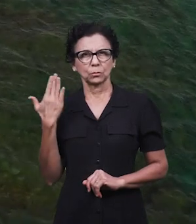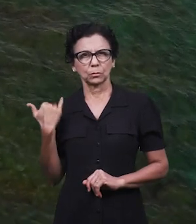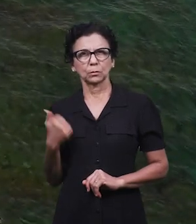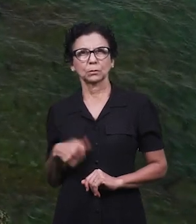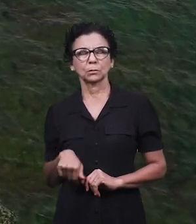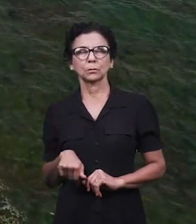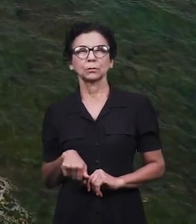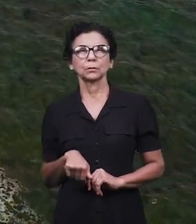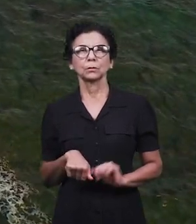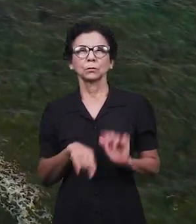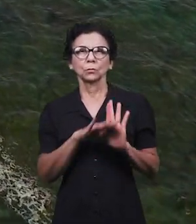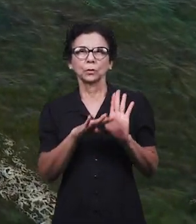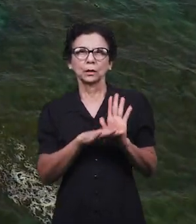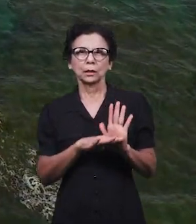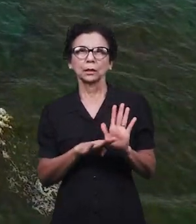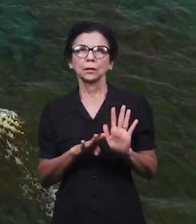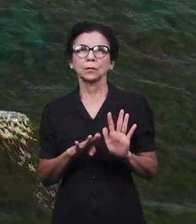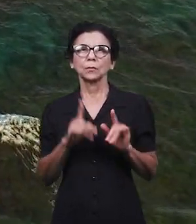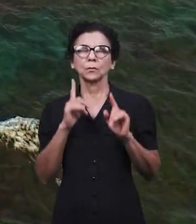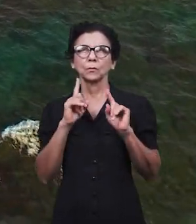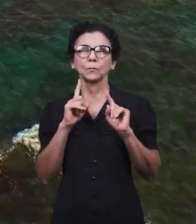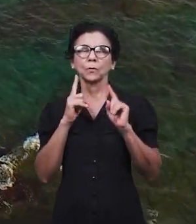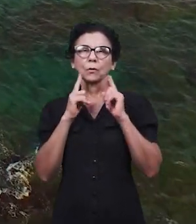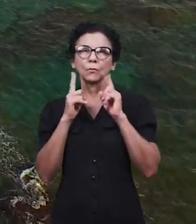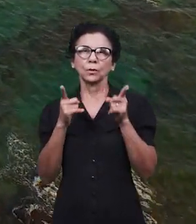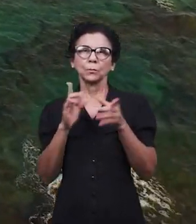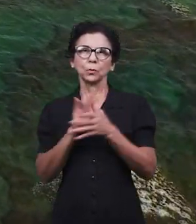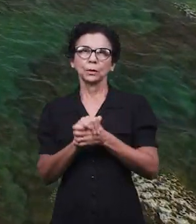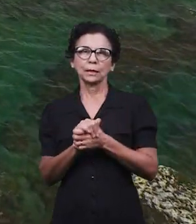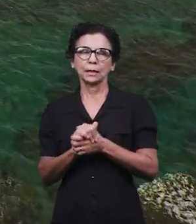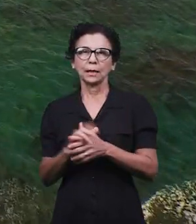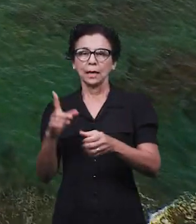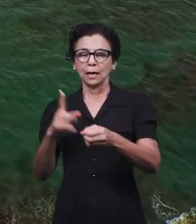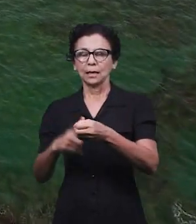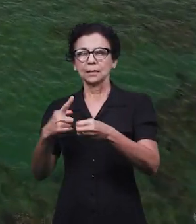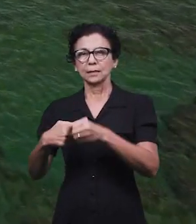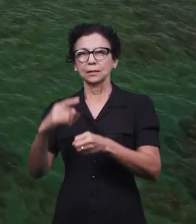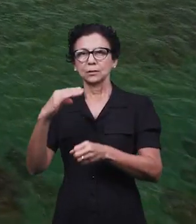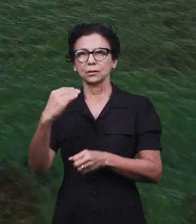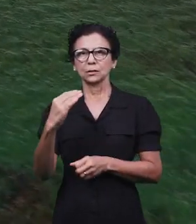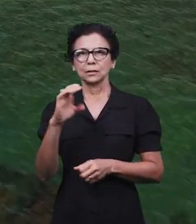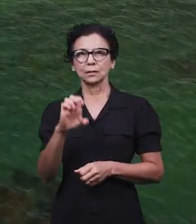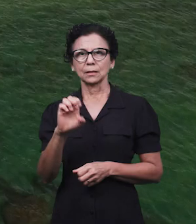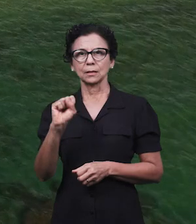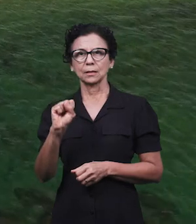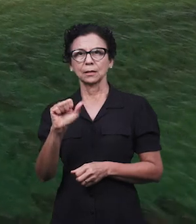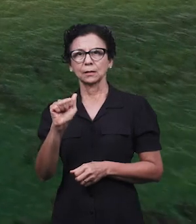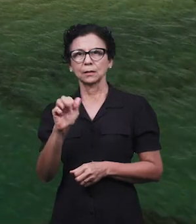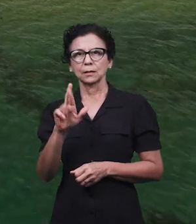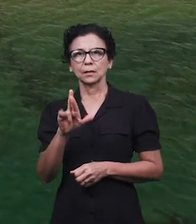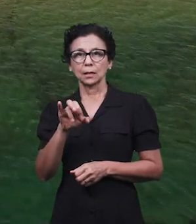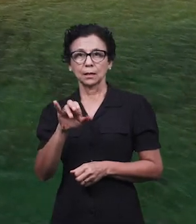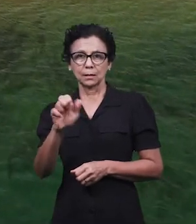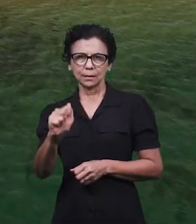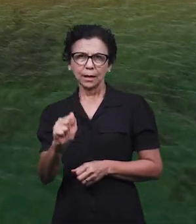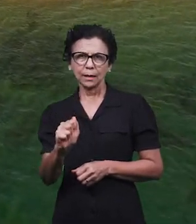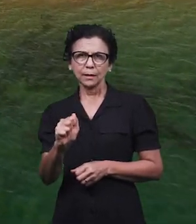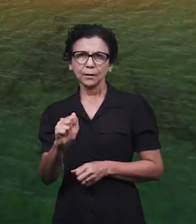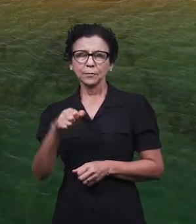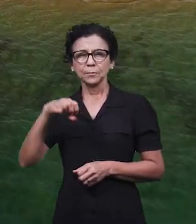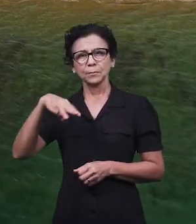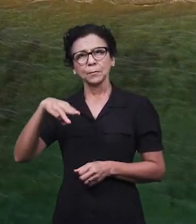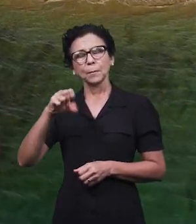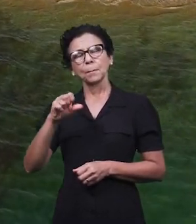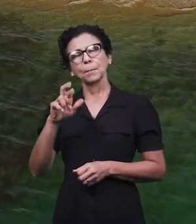Marítima. Nós vemos que ela era uma capital romana, do Império Romano, lá no